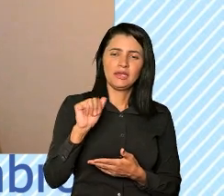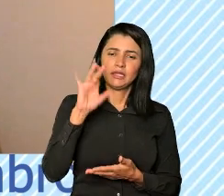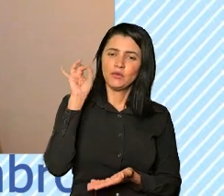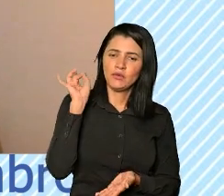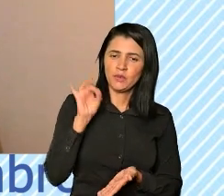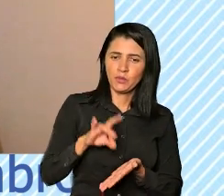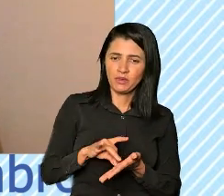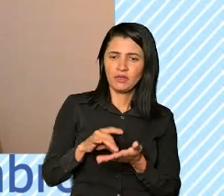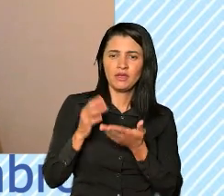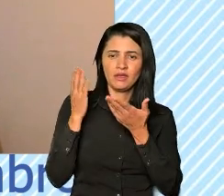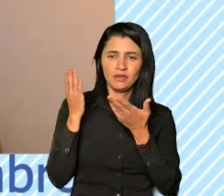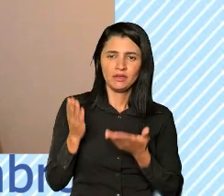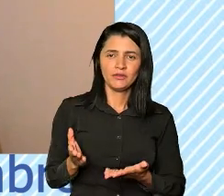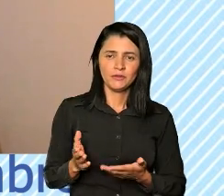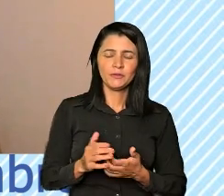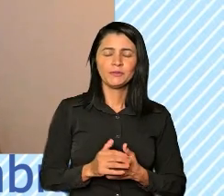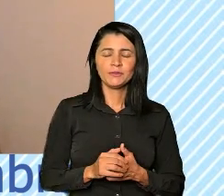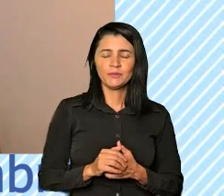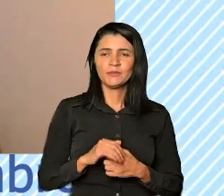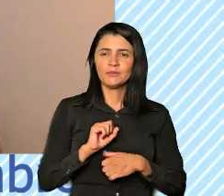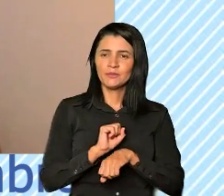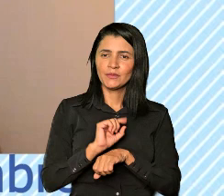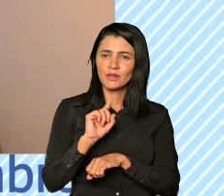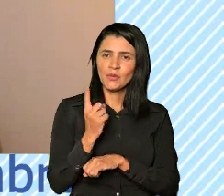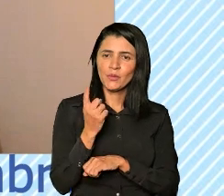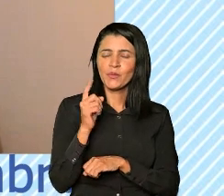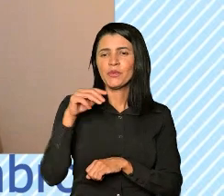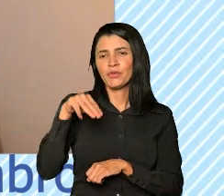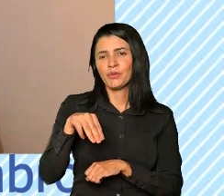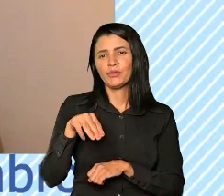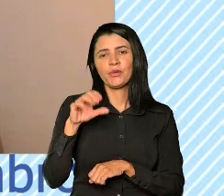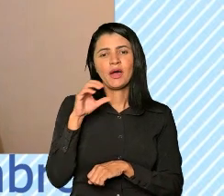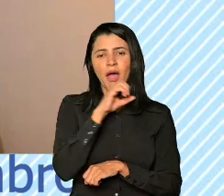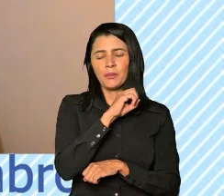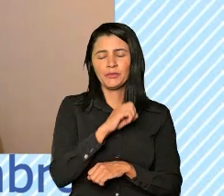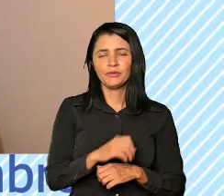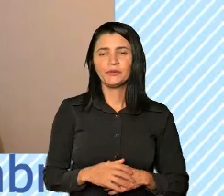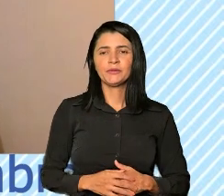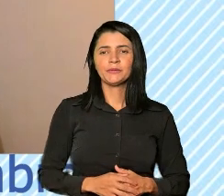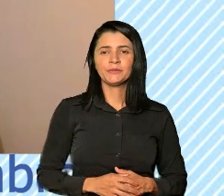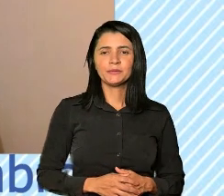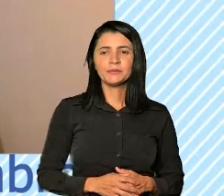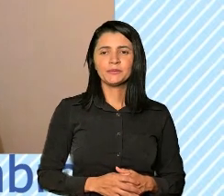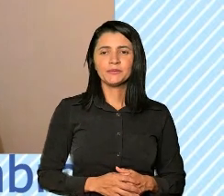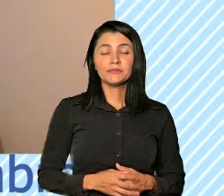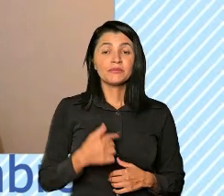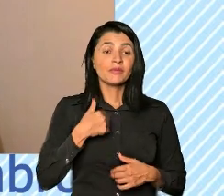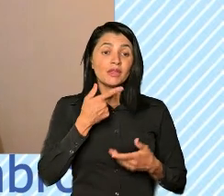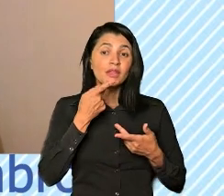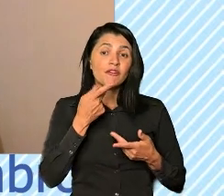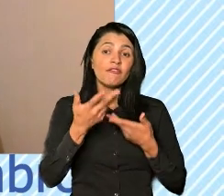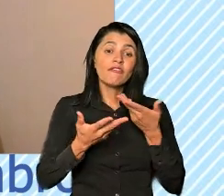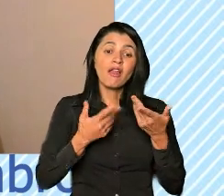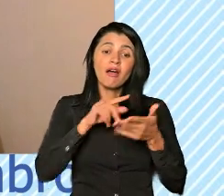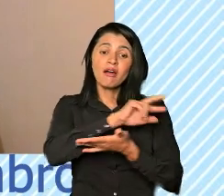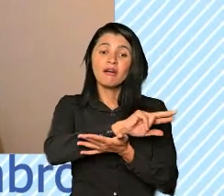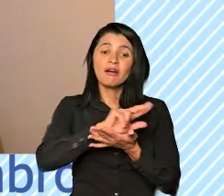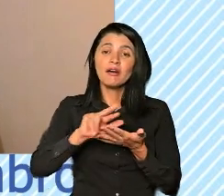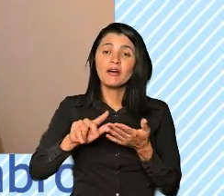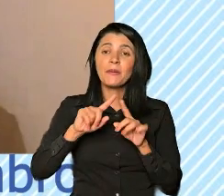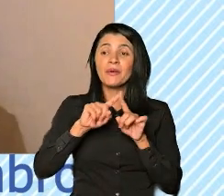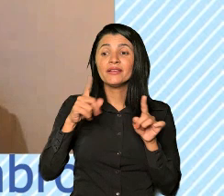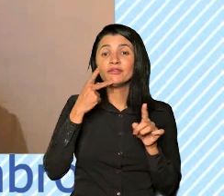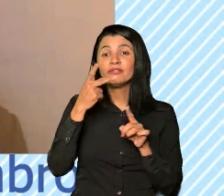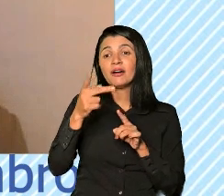oficialmente. Espera aí só um minutinho, Anitta. Eu queria falar muitas coisas, viu, Anitta? Mas senão vou tomar